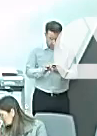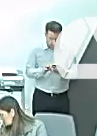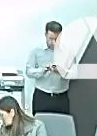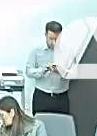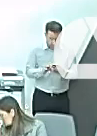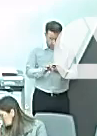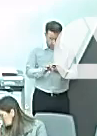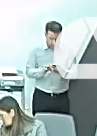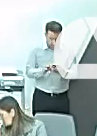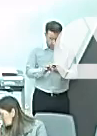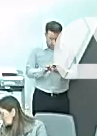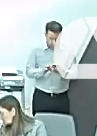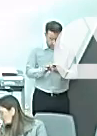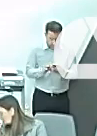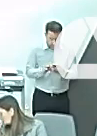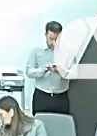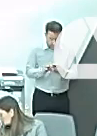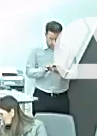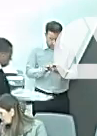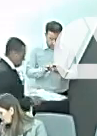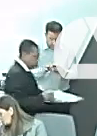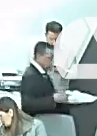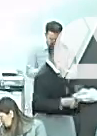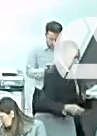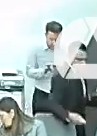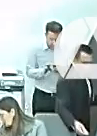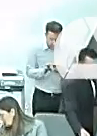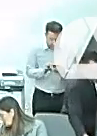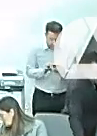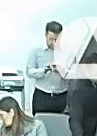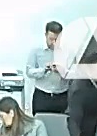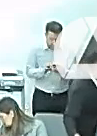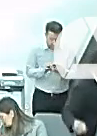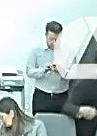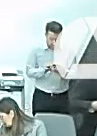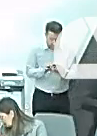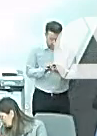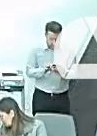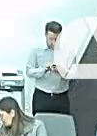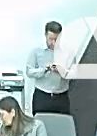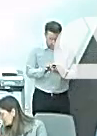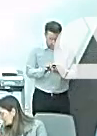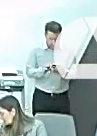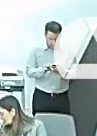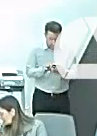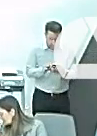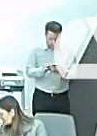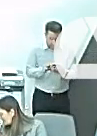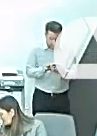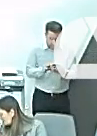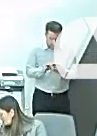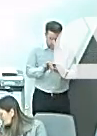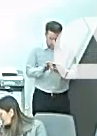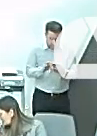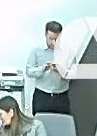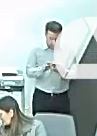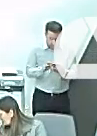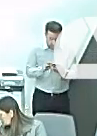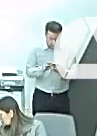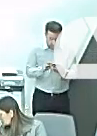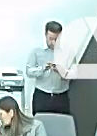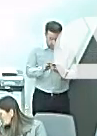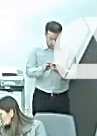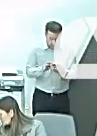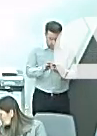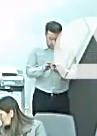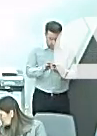prisional e que essa lei orgânica ou qualquer nome que ela tiver que não fique só nas falas e nas reuniões que ela